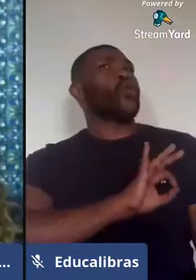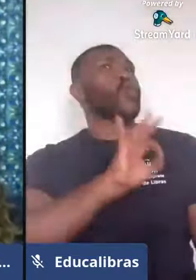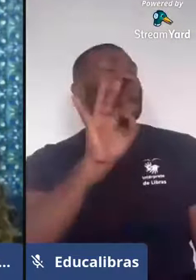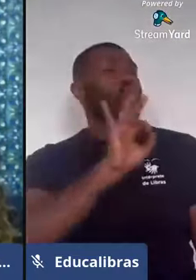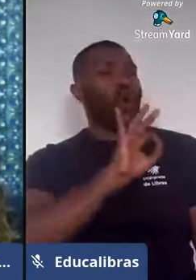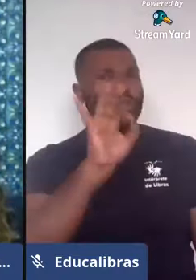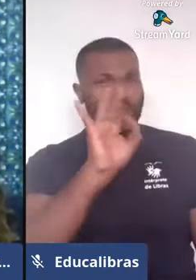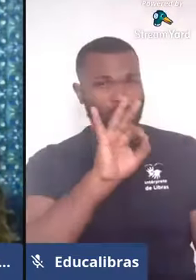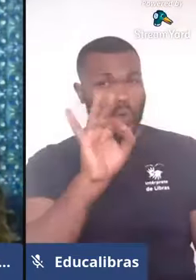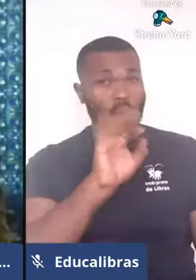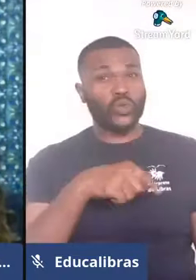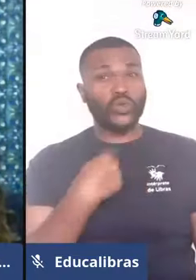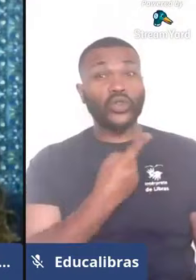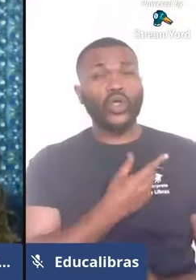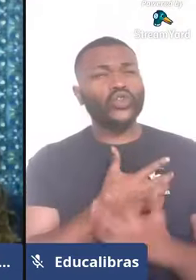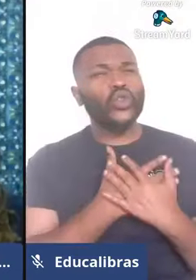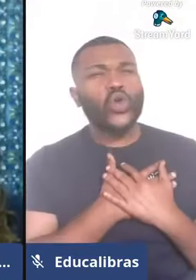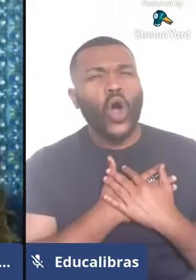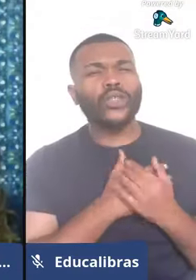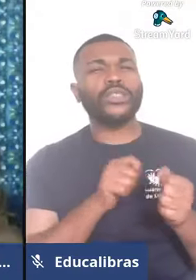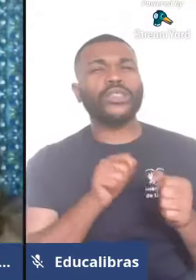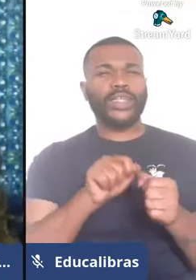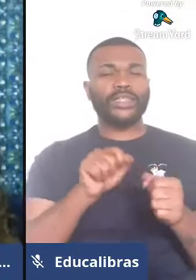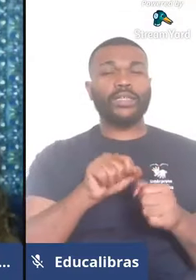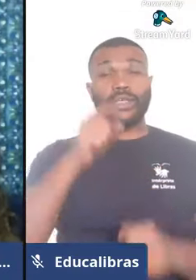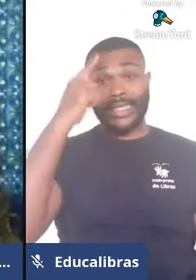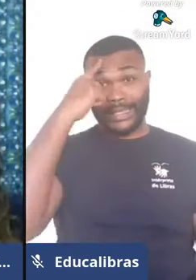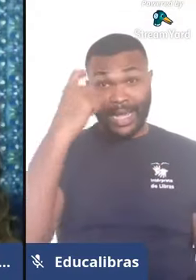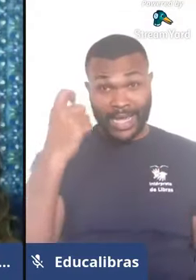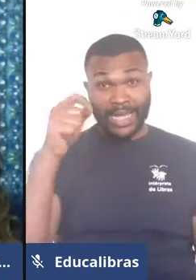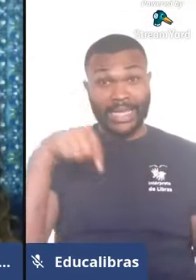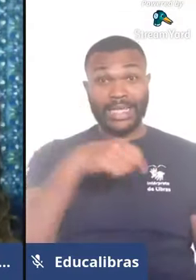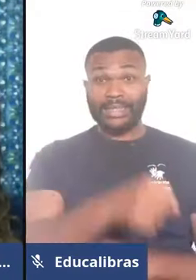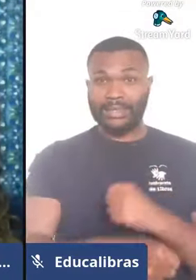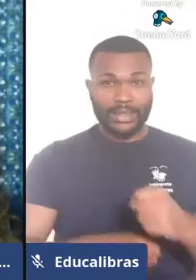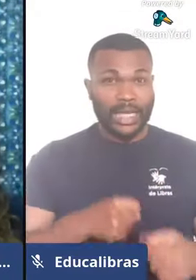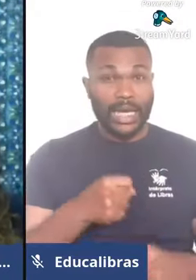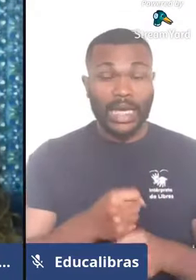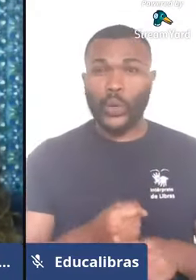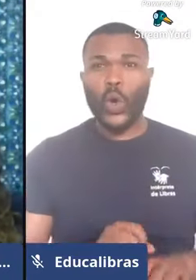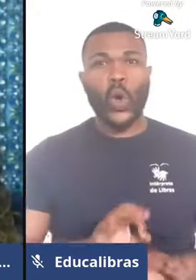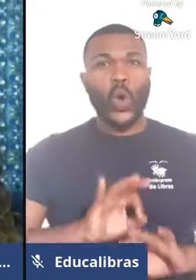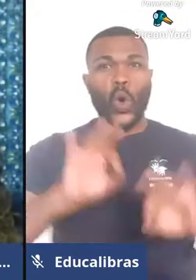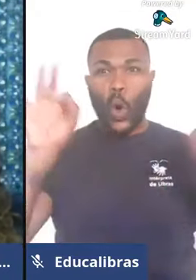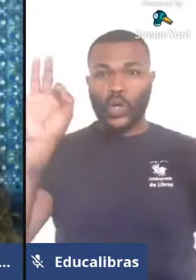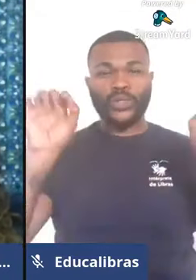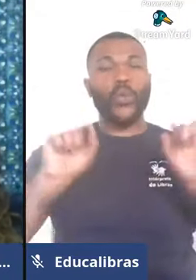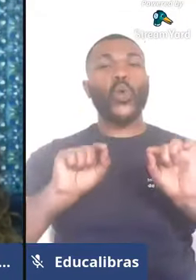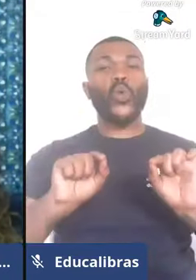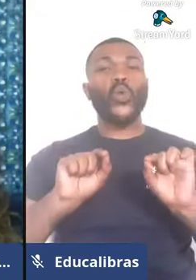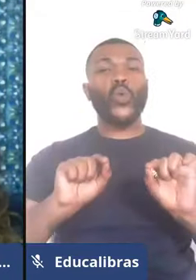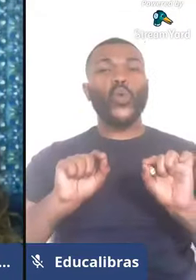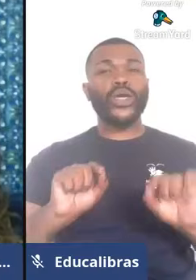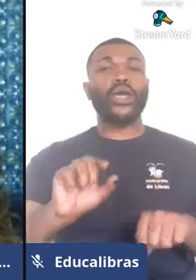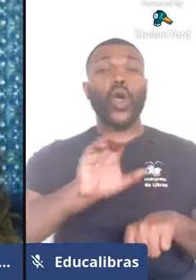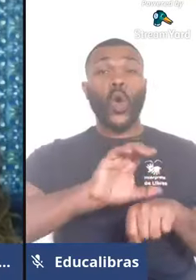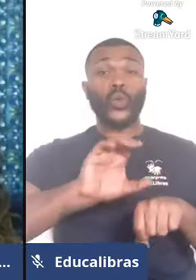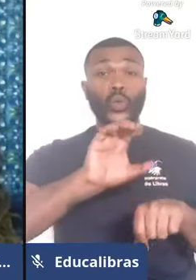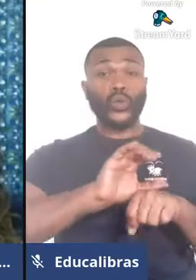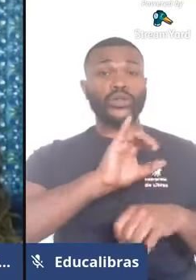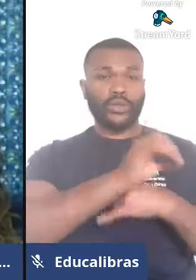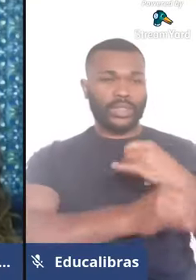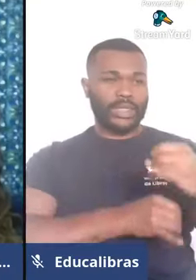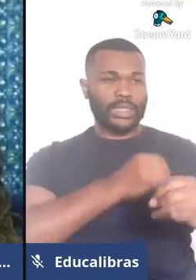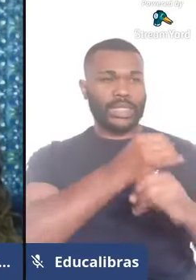está curtindo fazer, que foi uma ideia, e que esse ano está caindo assim como uma luva, é a coisa dos cursos online, né? Que é